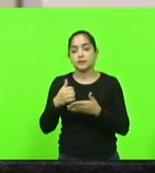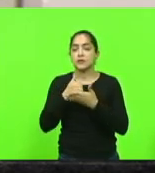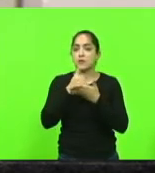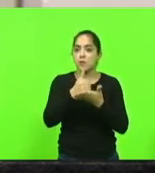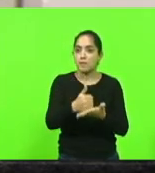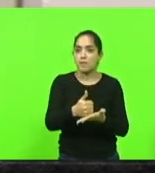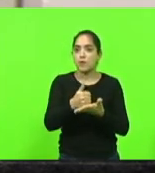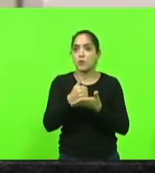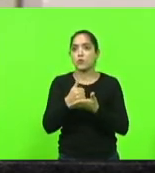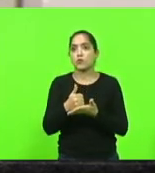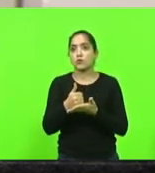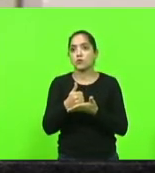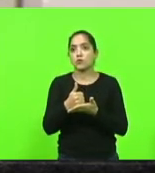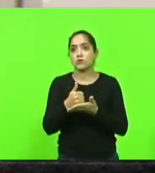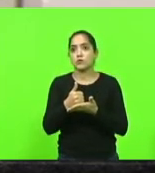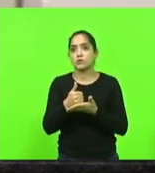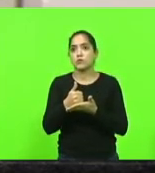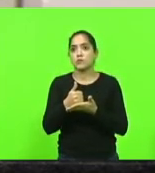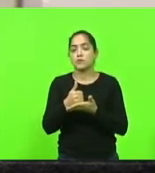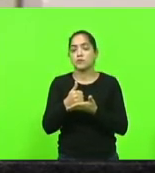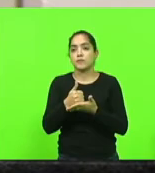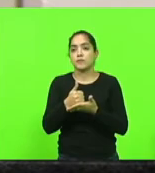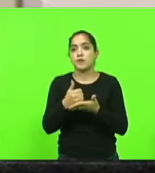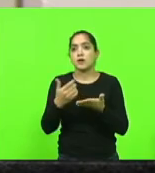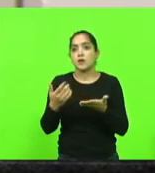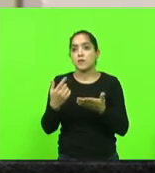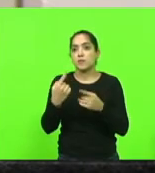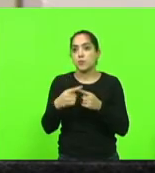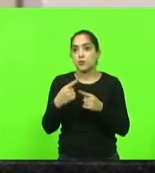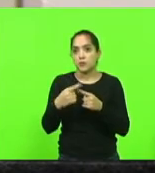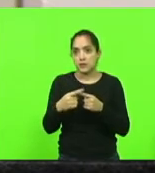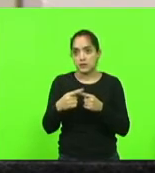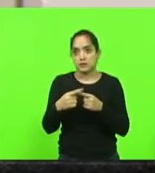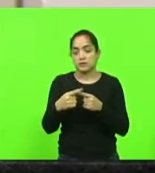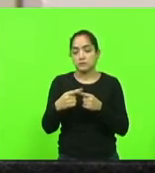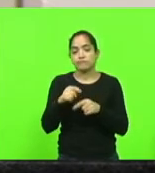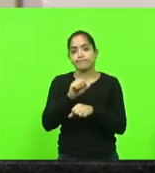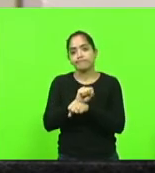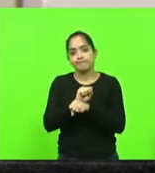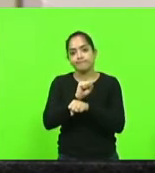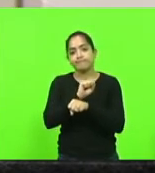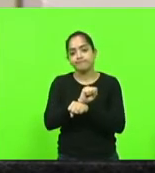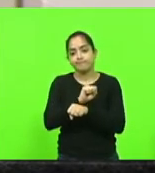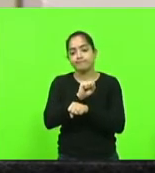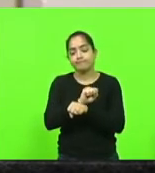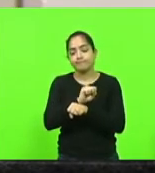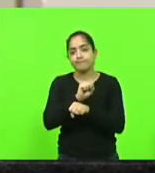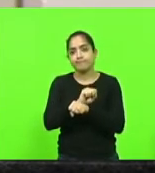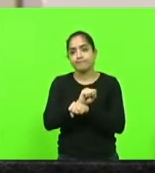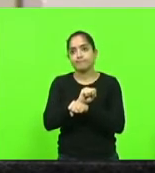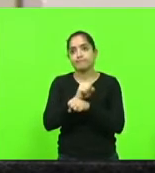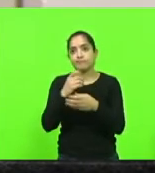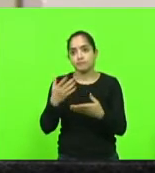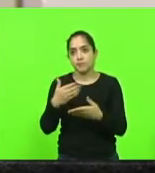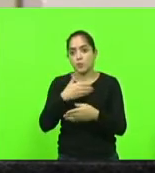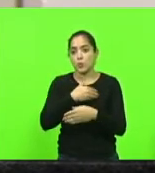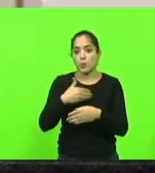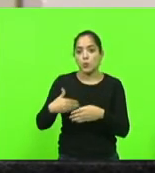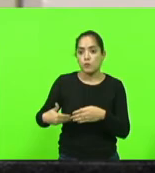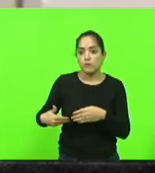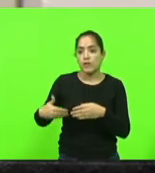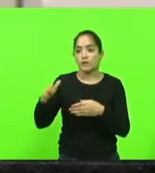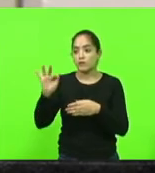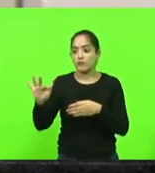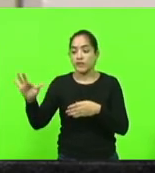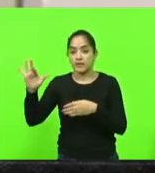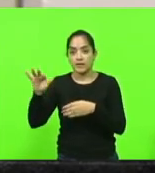do parlamento catarinense ao fazer isso. Porque se a gente for esperar a União, o governo federal,